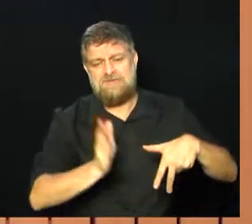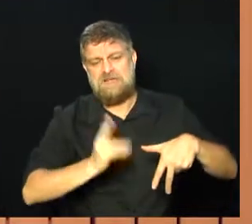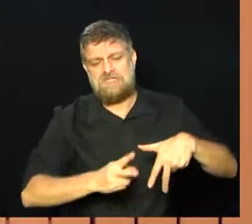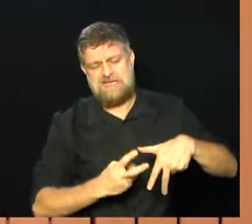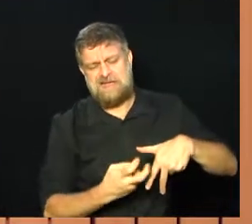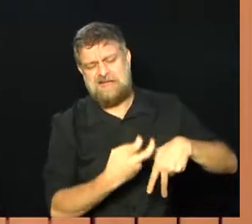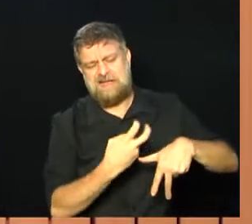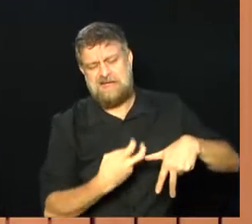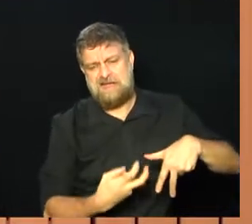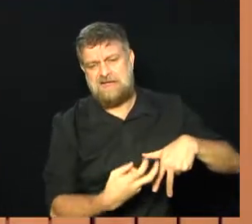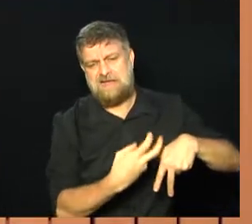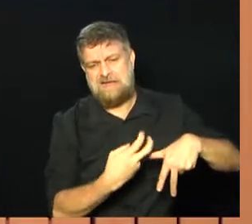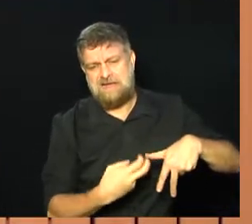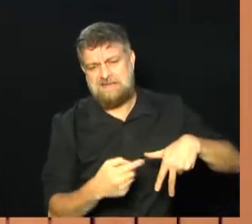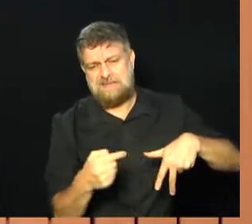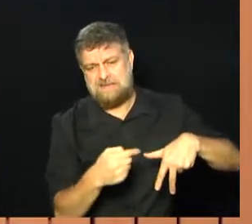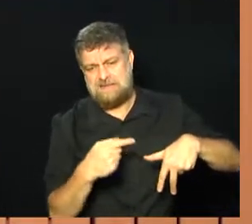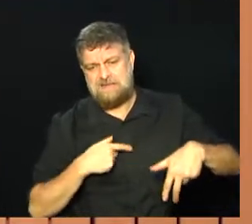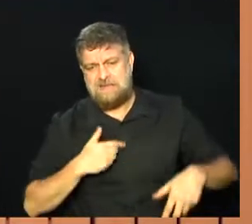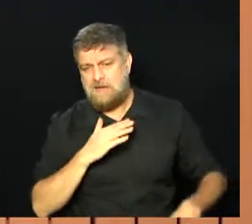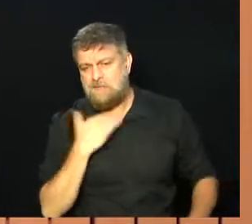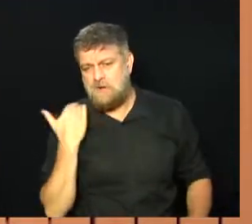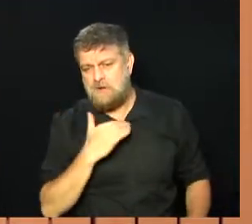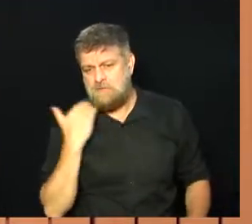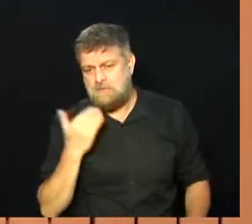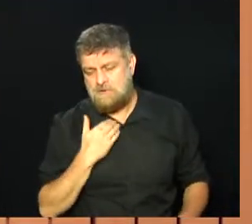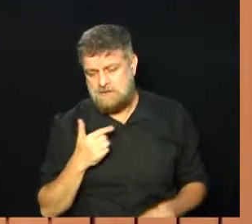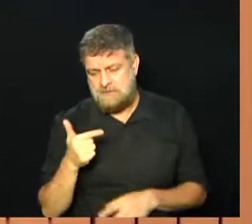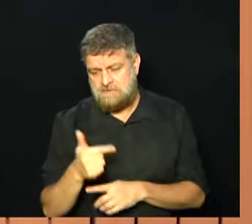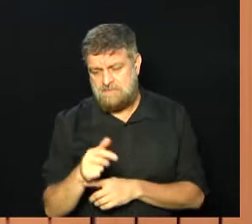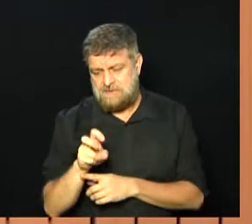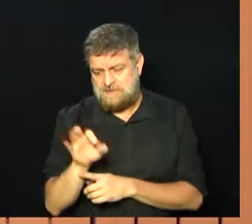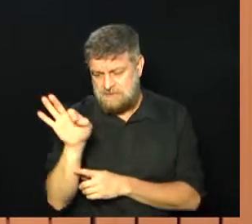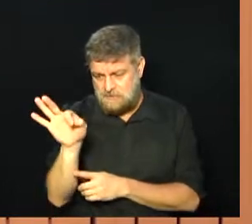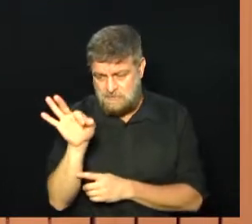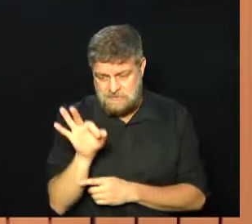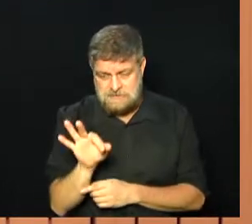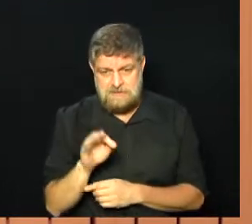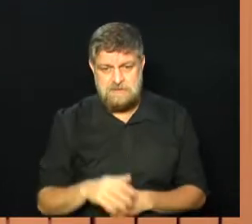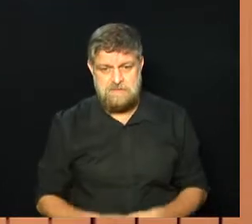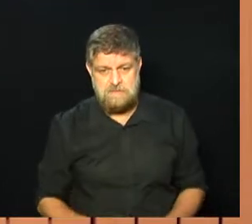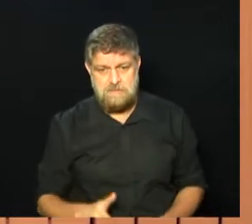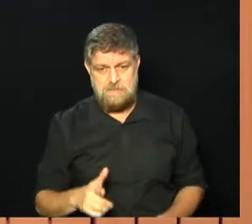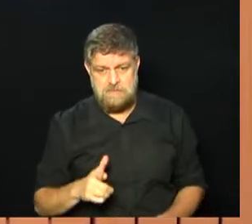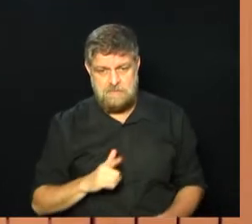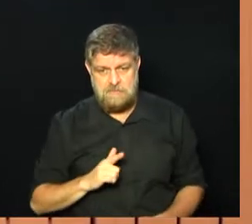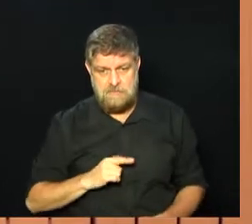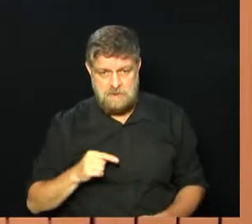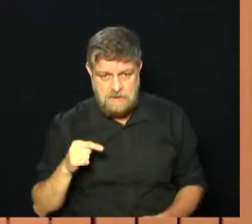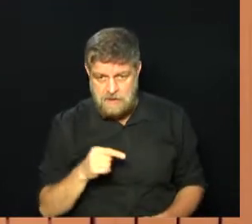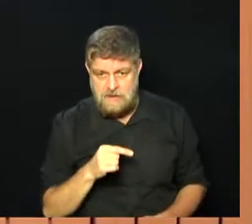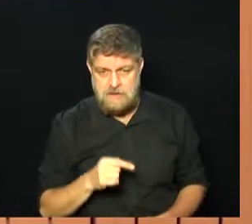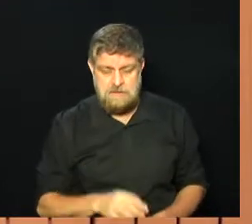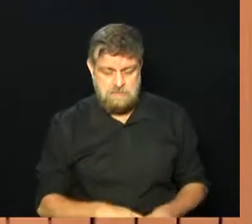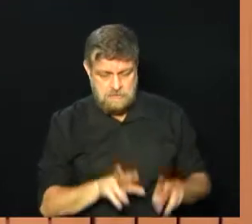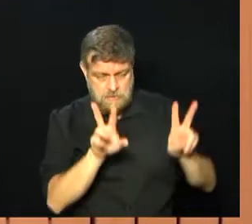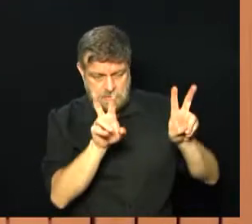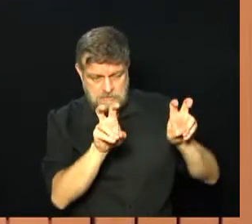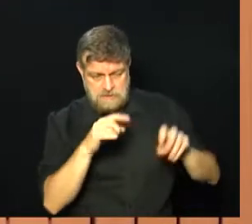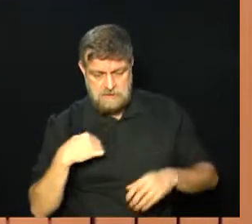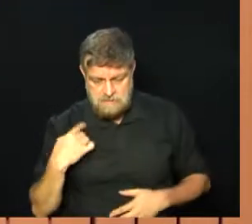Isso leva a uma incidência de morte em torno de 25%, enfim. Então, é algo que a gente tem